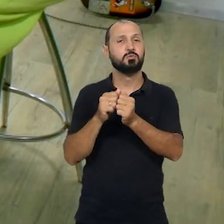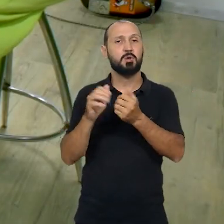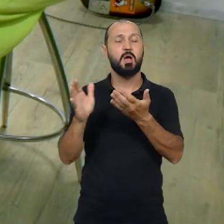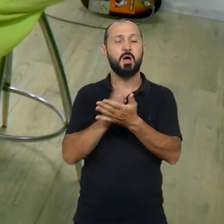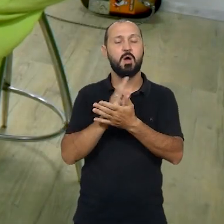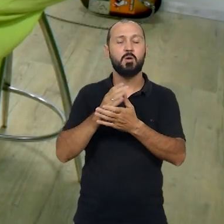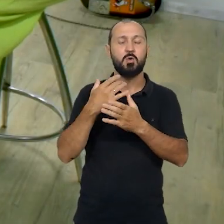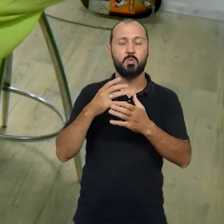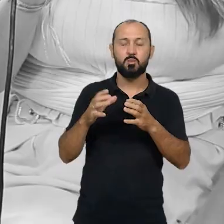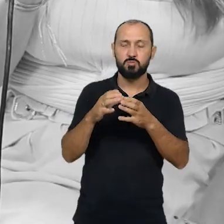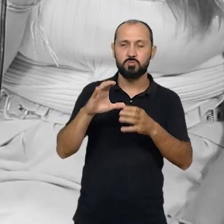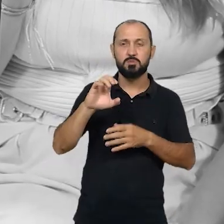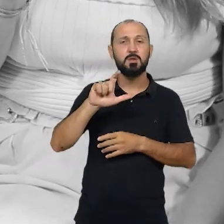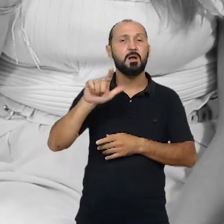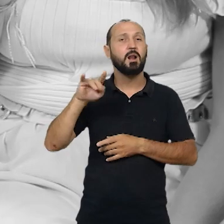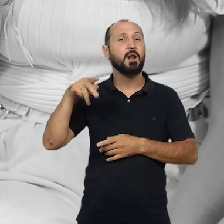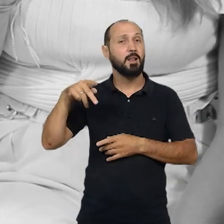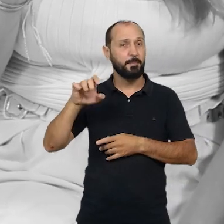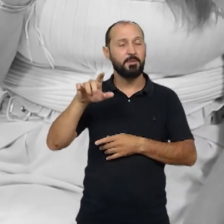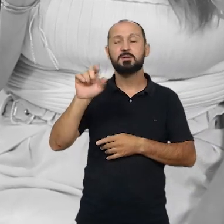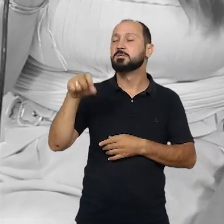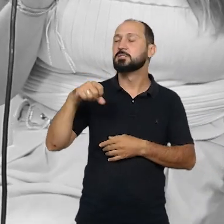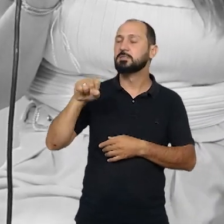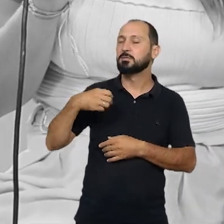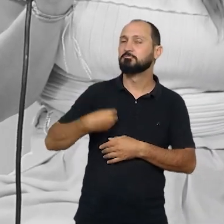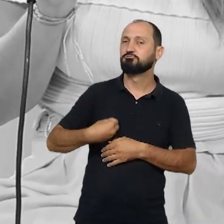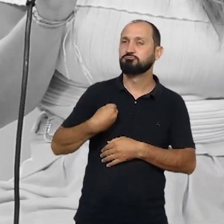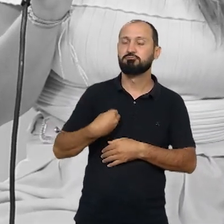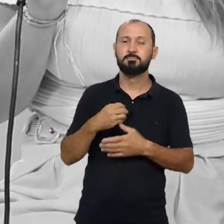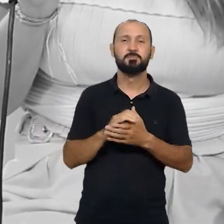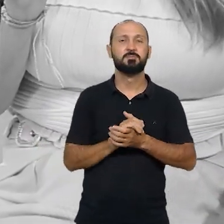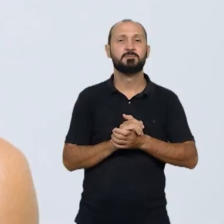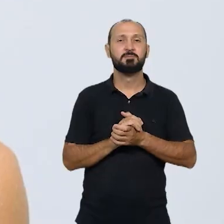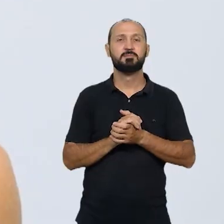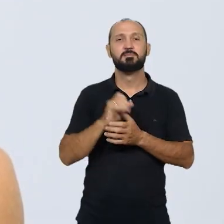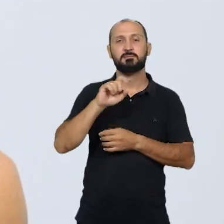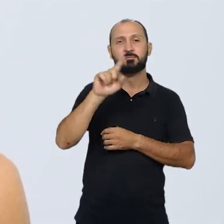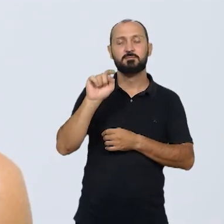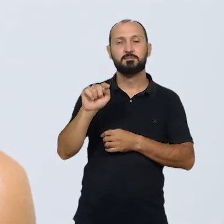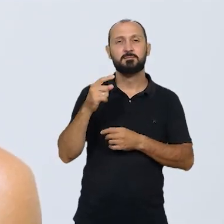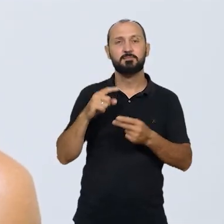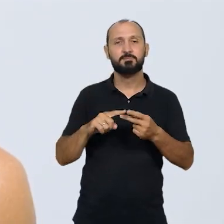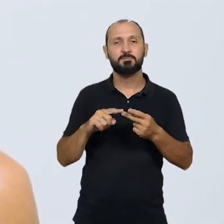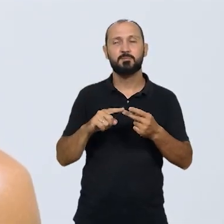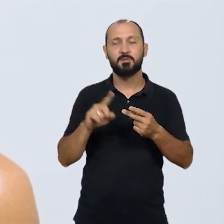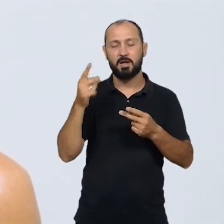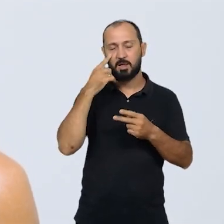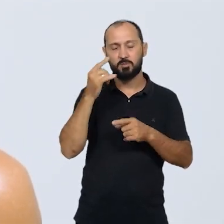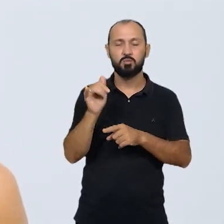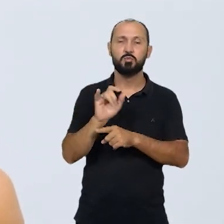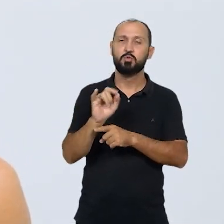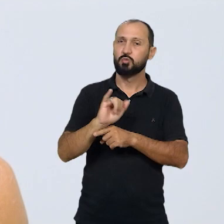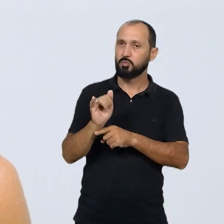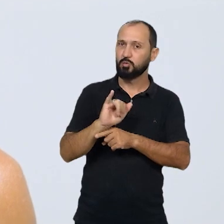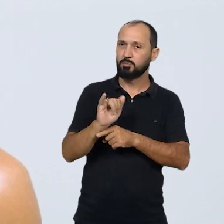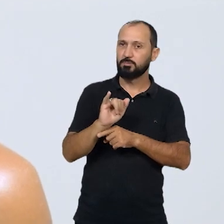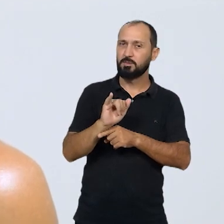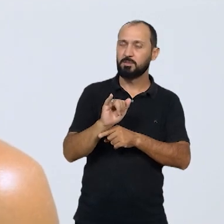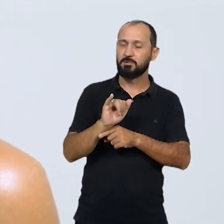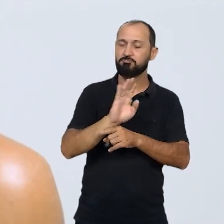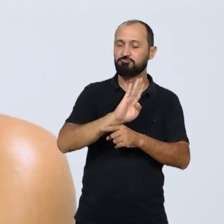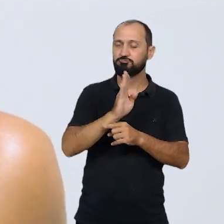a Iris, que é a nossa baixista também, toca o contrabaixo e faz a segunda voz pra gente, e a Anne Torrecília, que é a nossa tecladista. E em breve vai